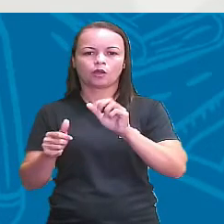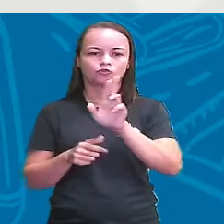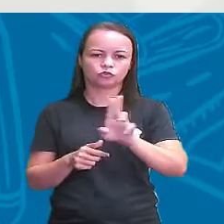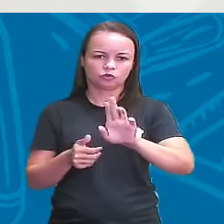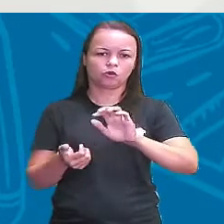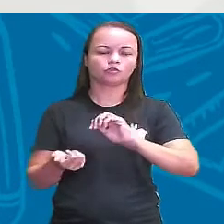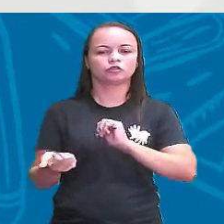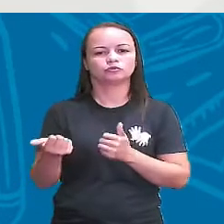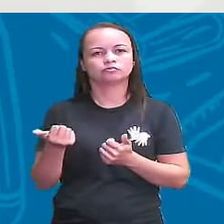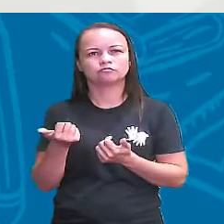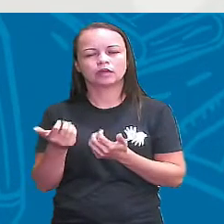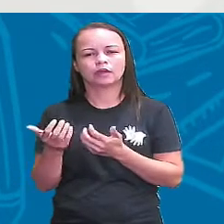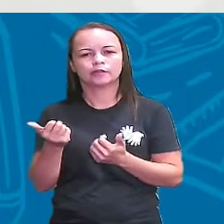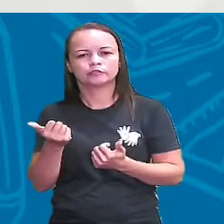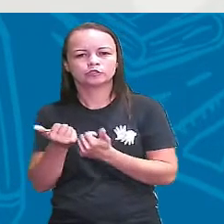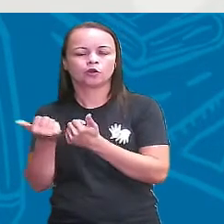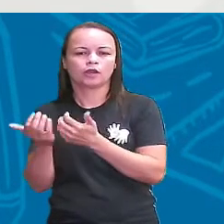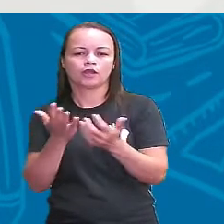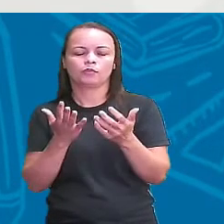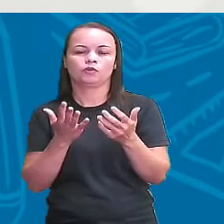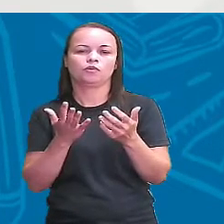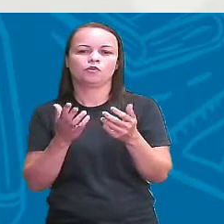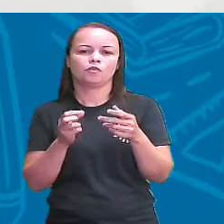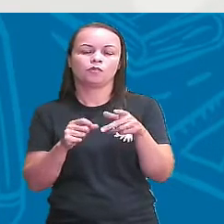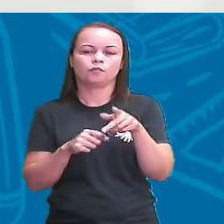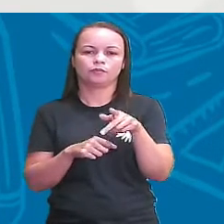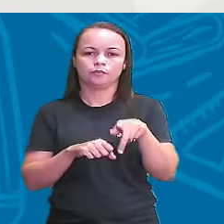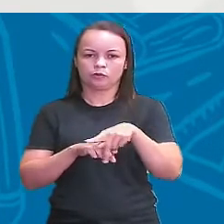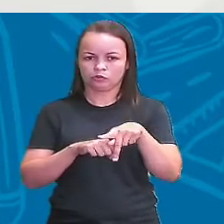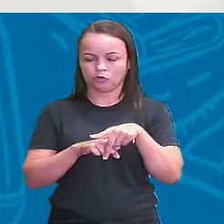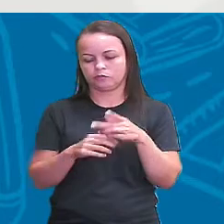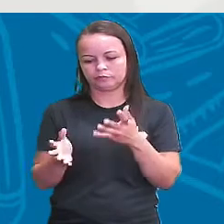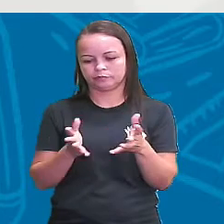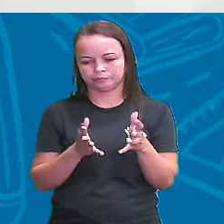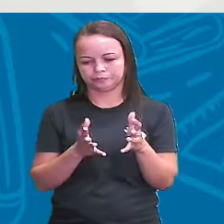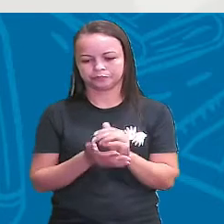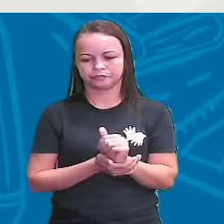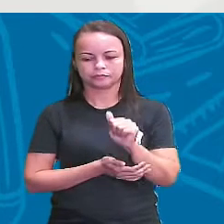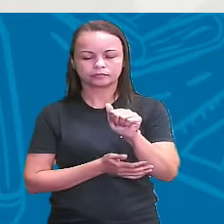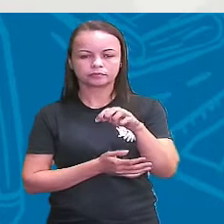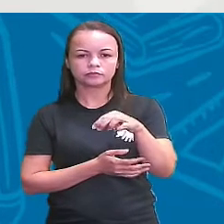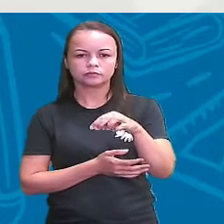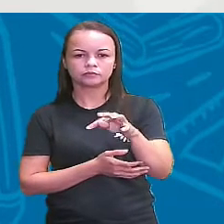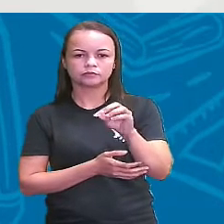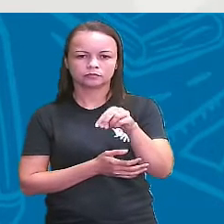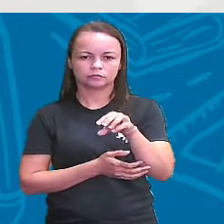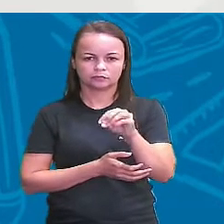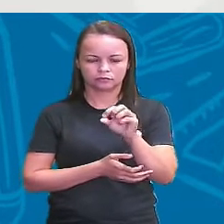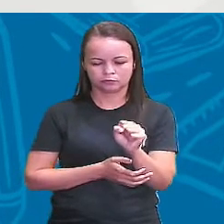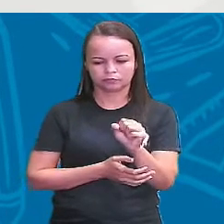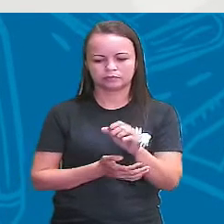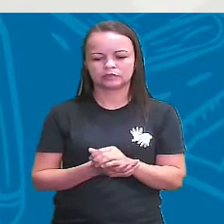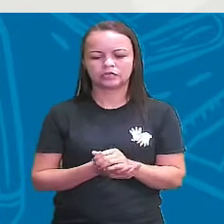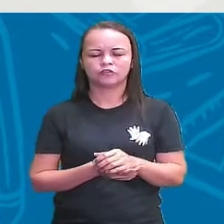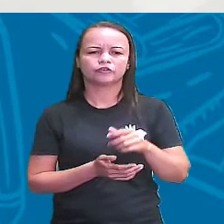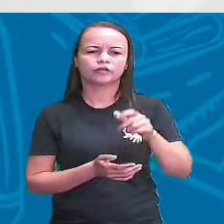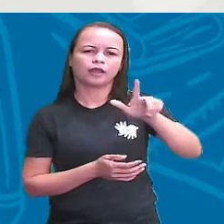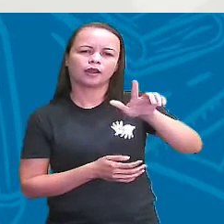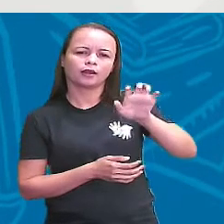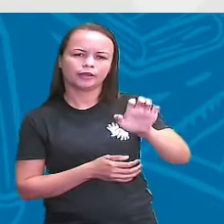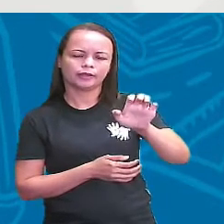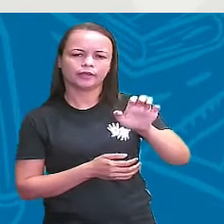se eu substituo café pelo pronome átono, fica le. Le